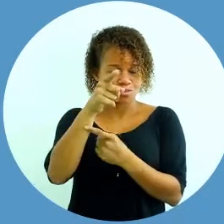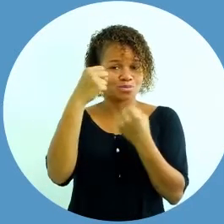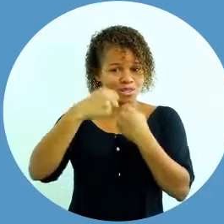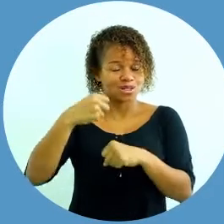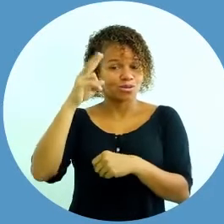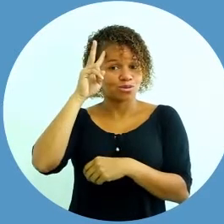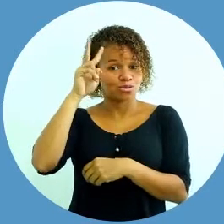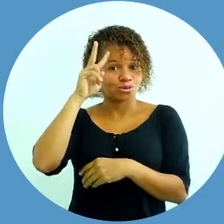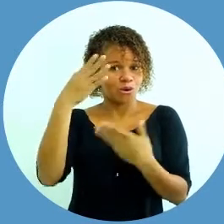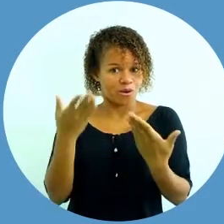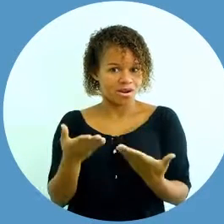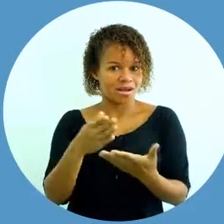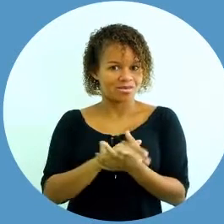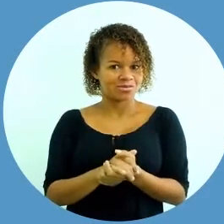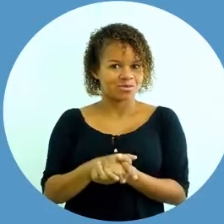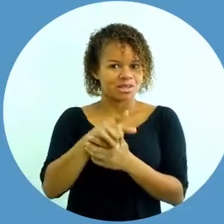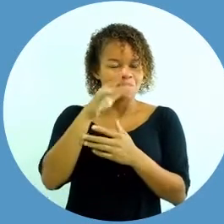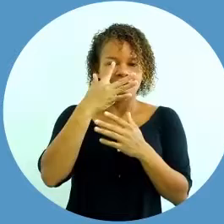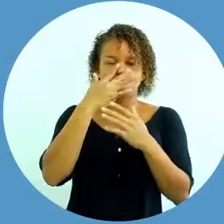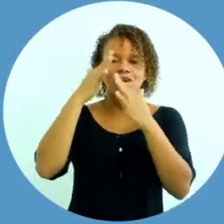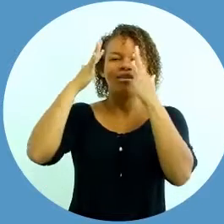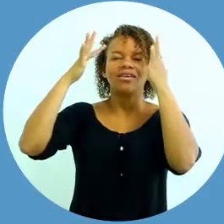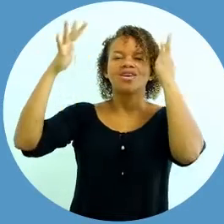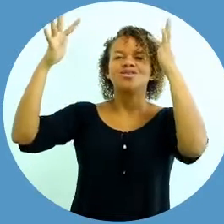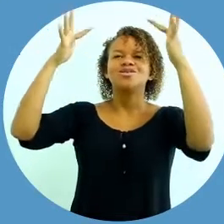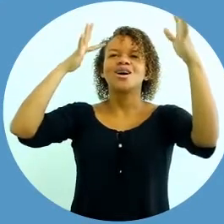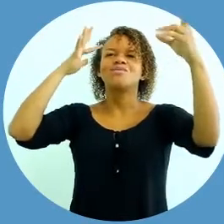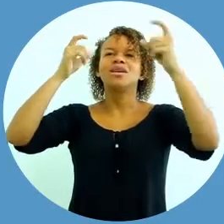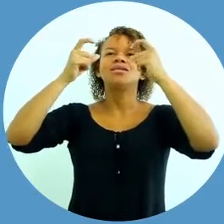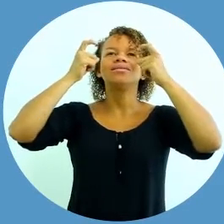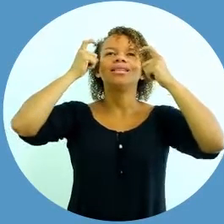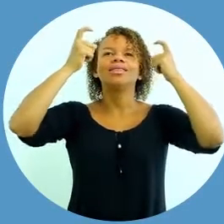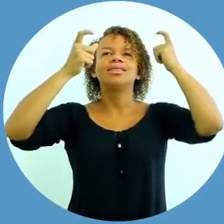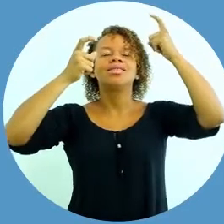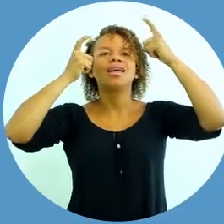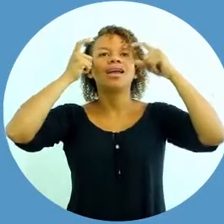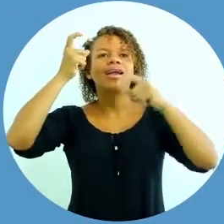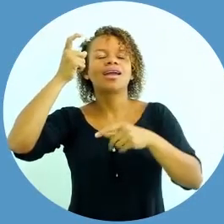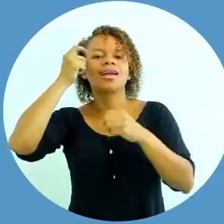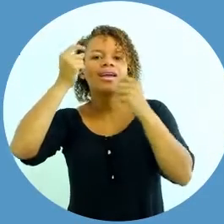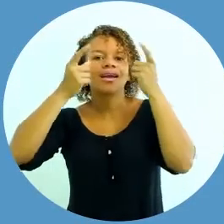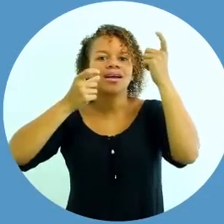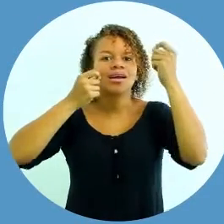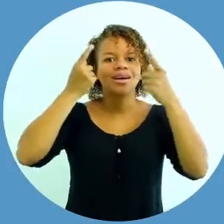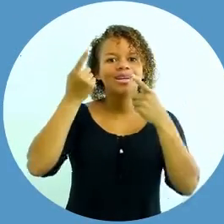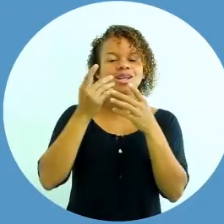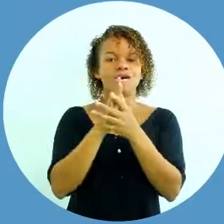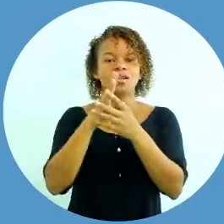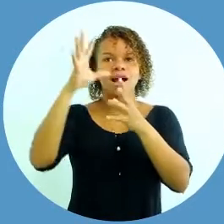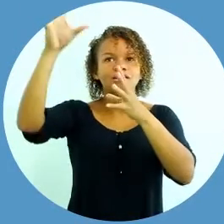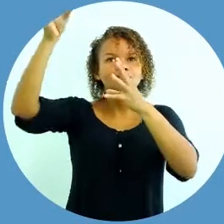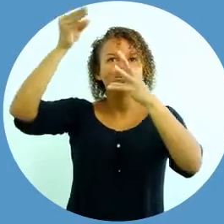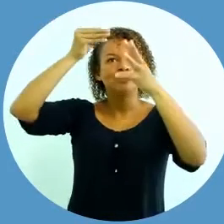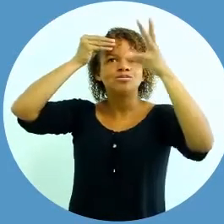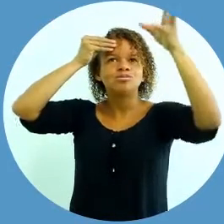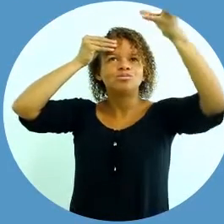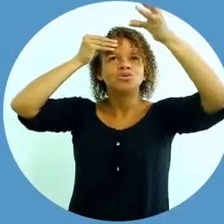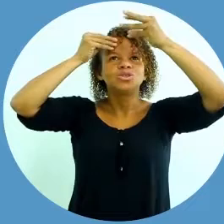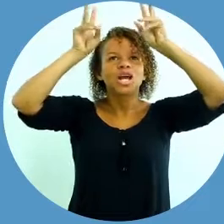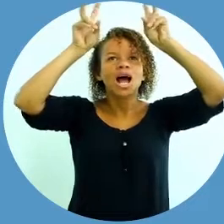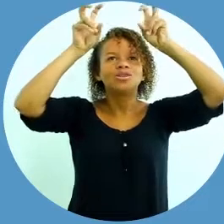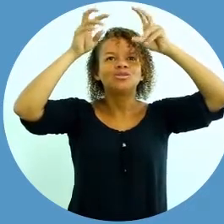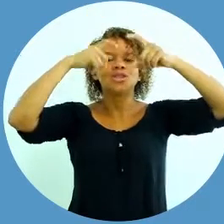história. Você vai viajar um pouco pelas ideias, trazer um pouco dos elementos que vão